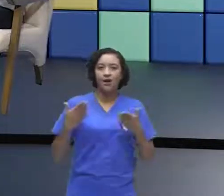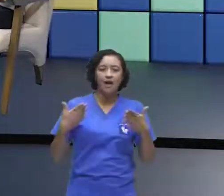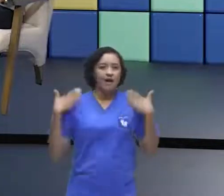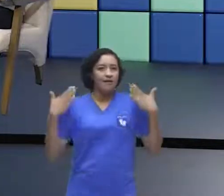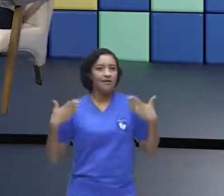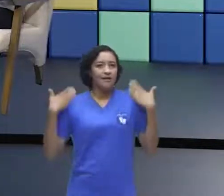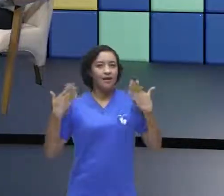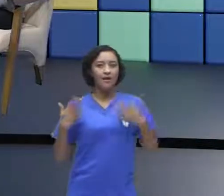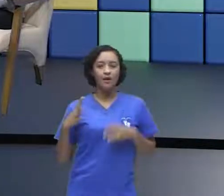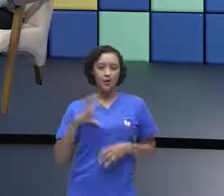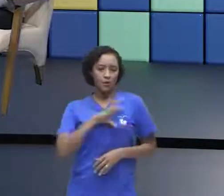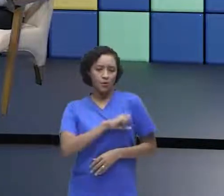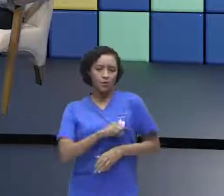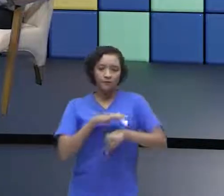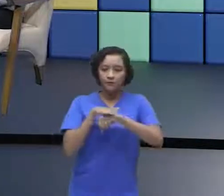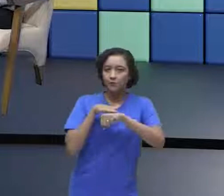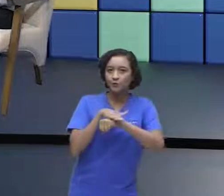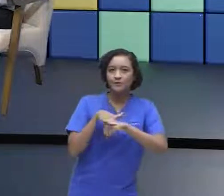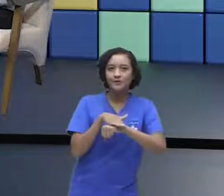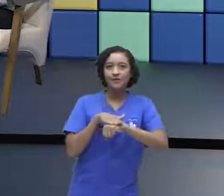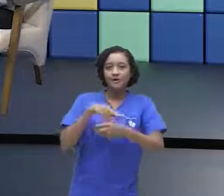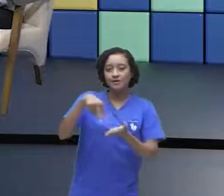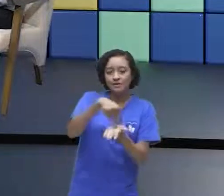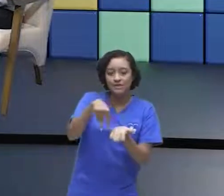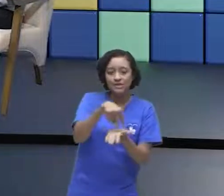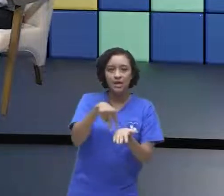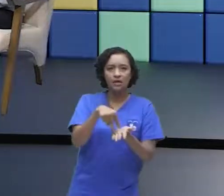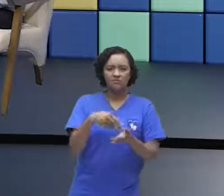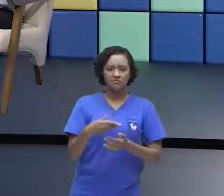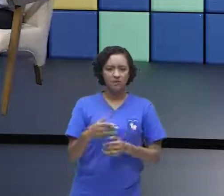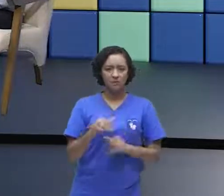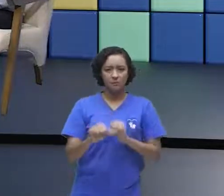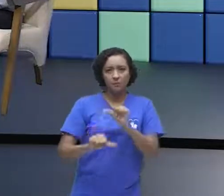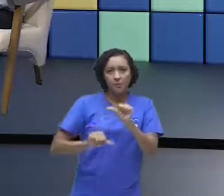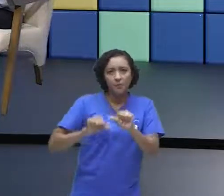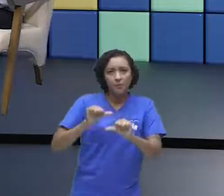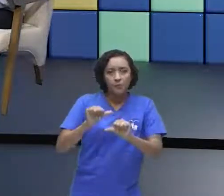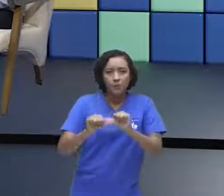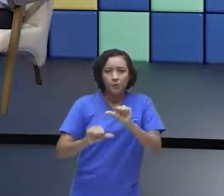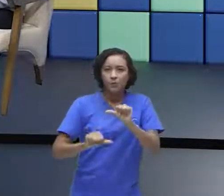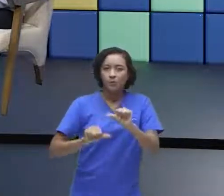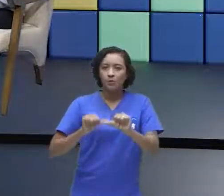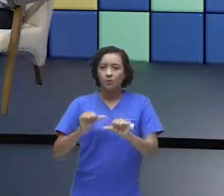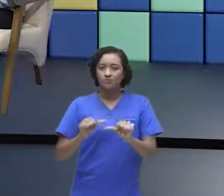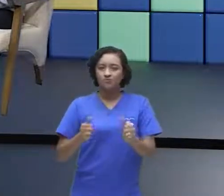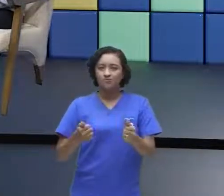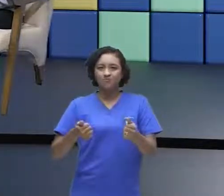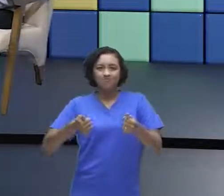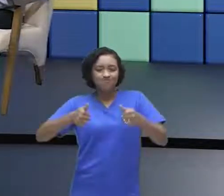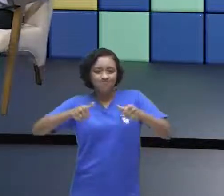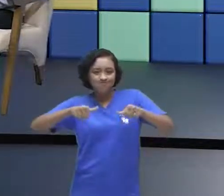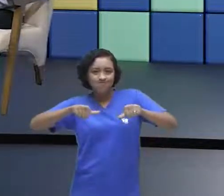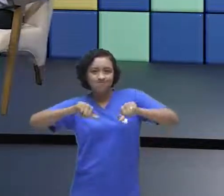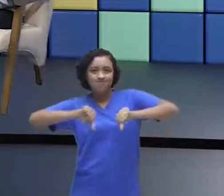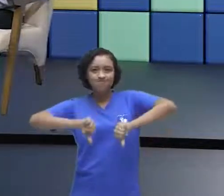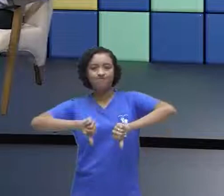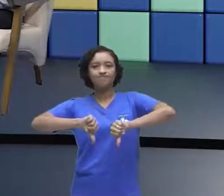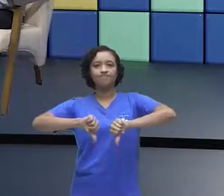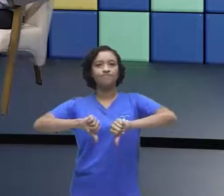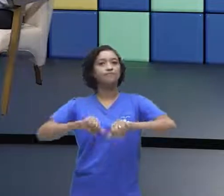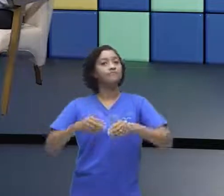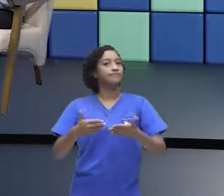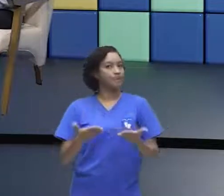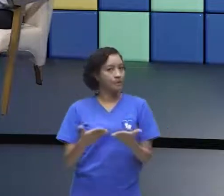de conversar, eu gostava de conversar, de né? dançar. E aí eu vou perdendo essas vontades, esse interesse, aí eu tenho